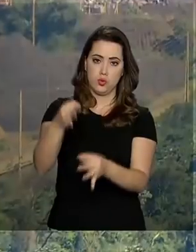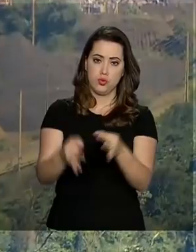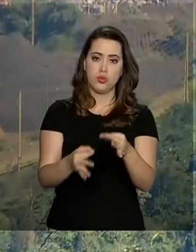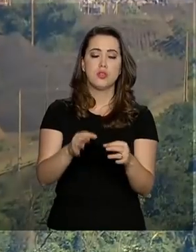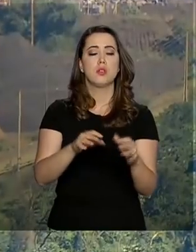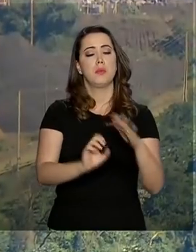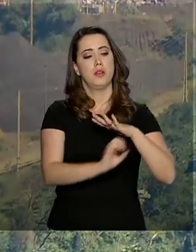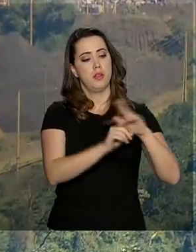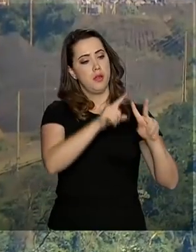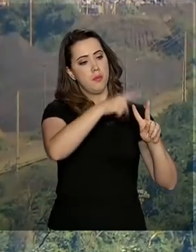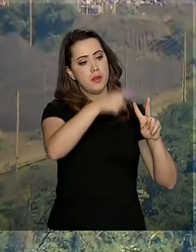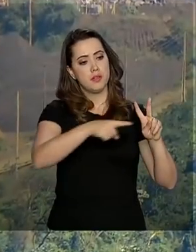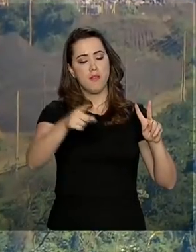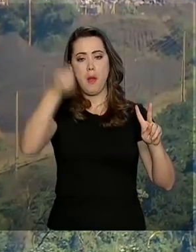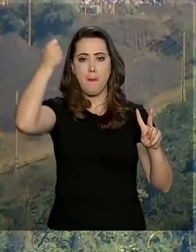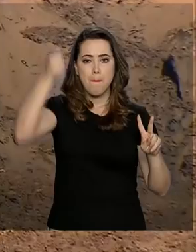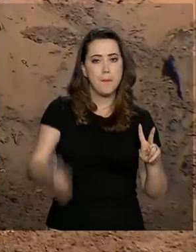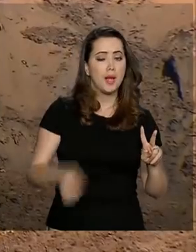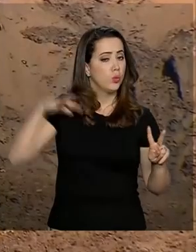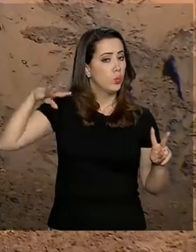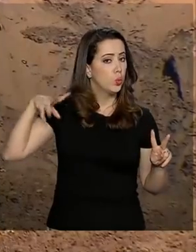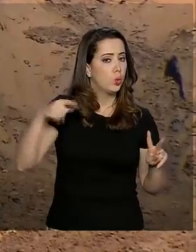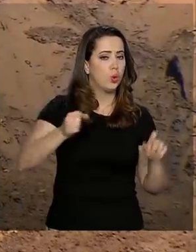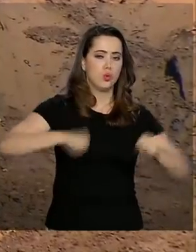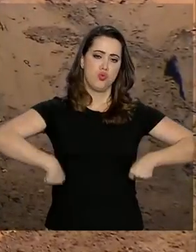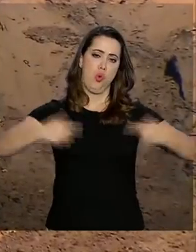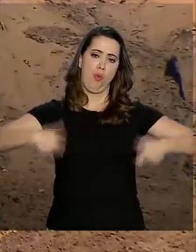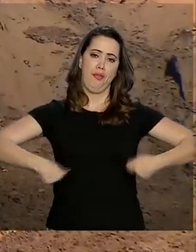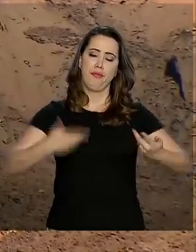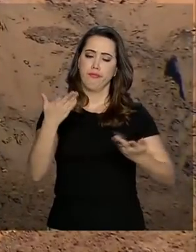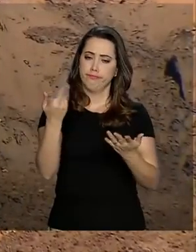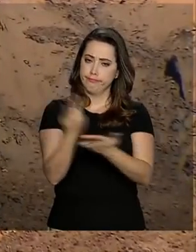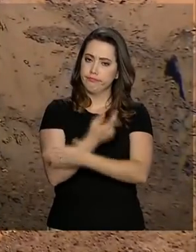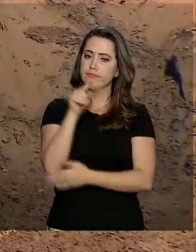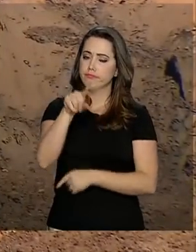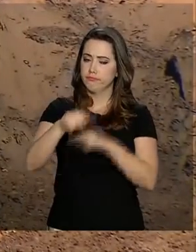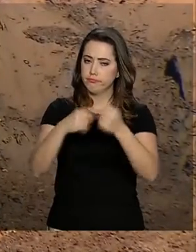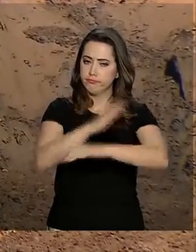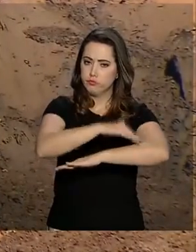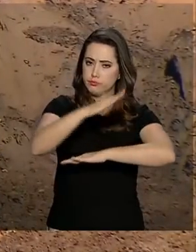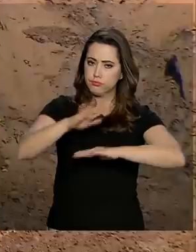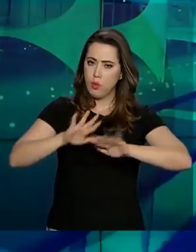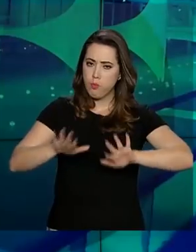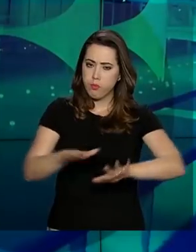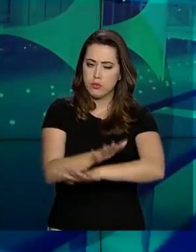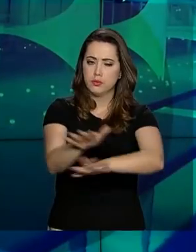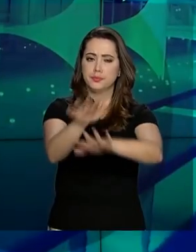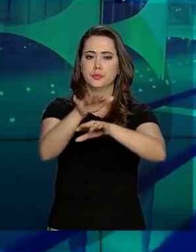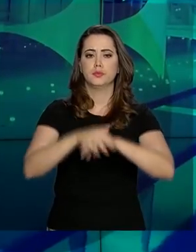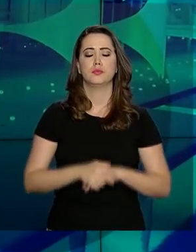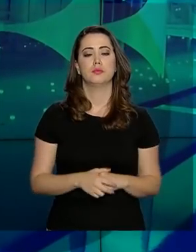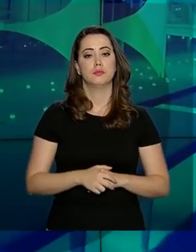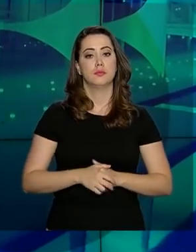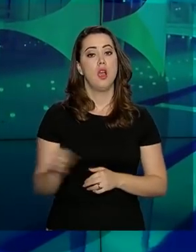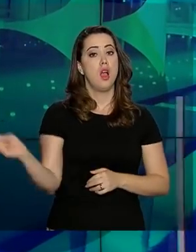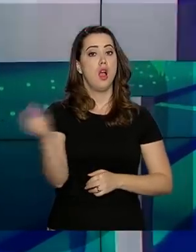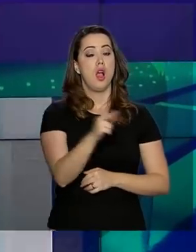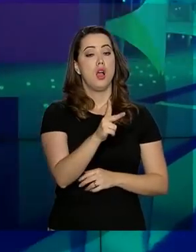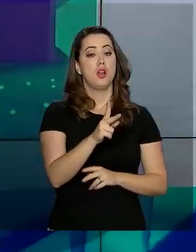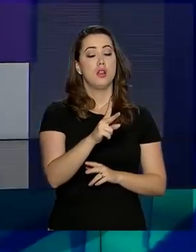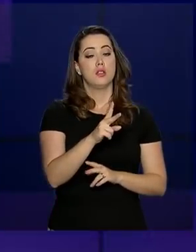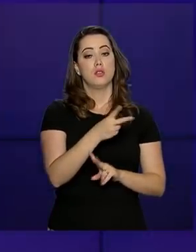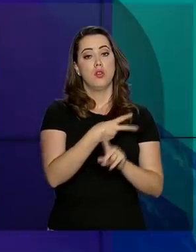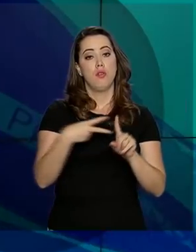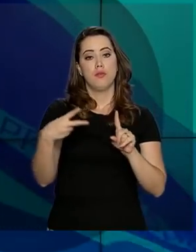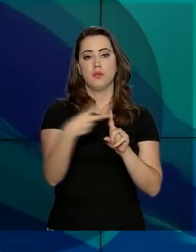Vale ressarça todos os gastos causados pelo rompimento da barragem de Brumadinho. A nova